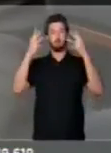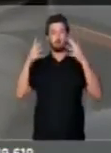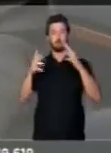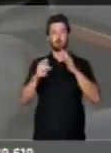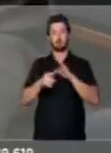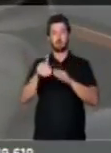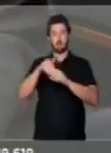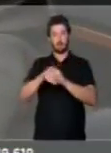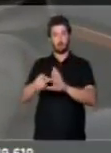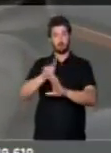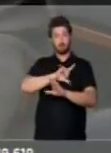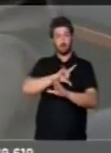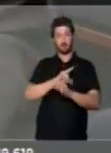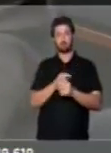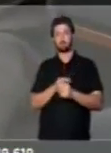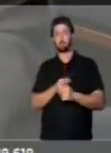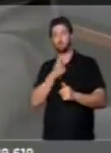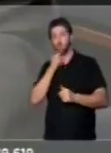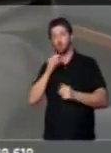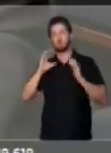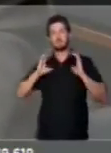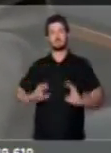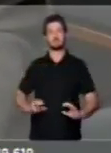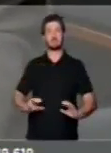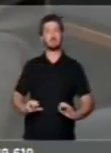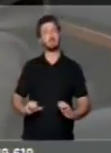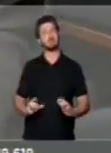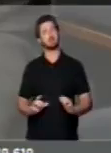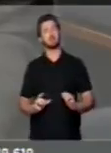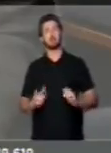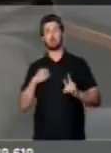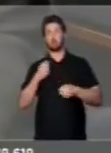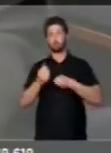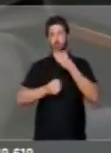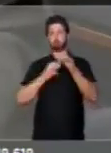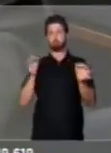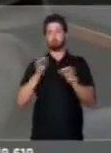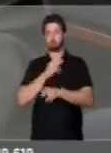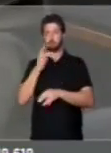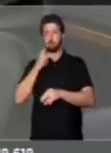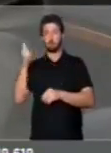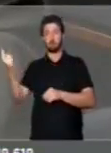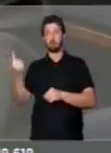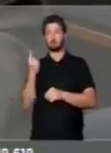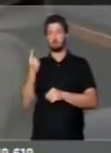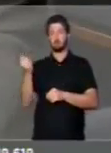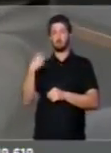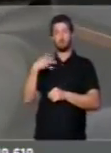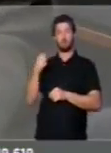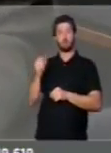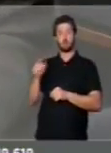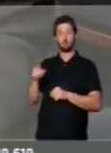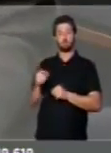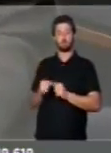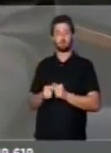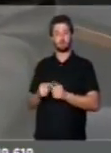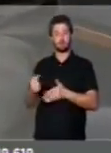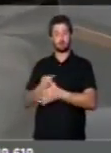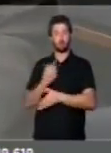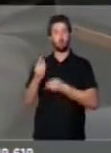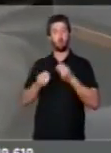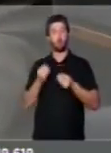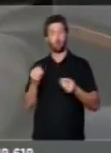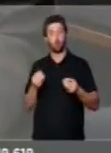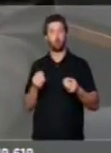pré-eleitoral, e um cidadão, depois do nosso discurso, das nossas falas, ele chegou para mim falando sobre Dilma, perguntou como é que